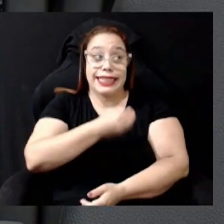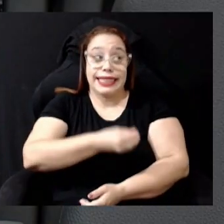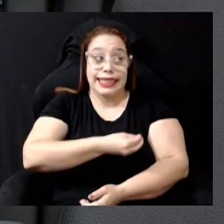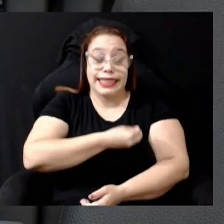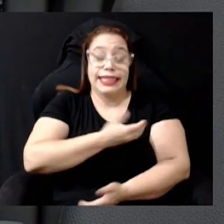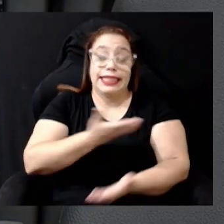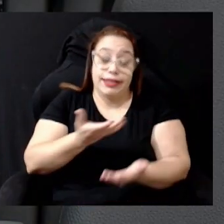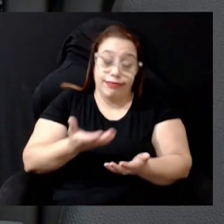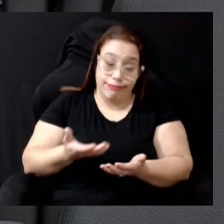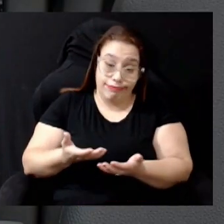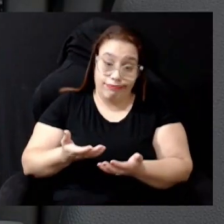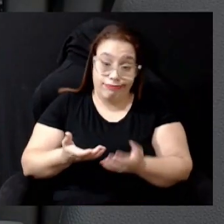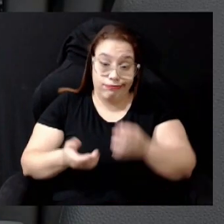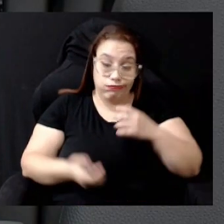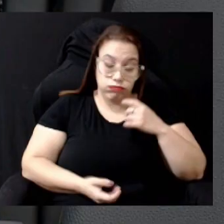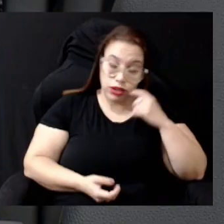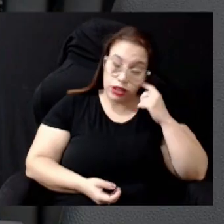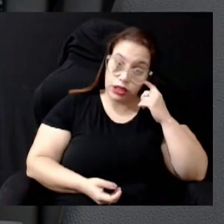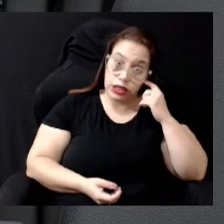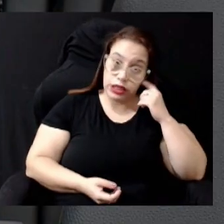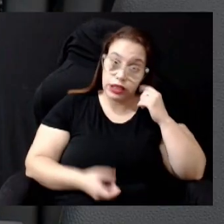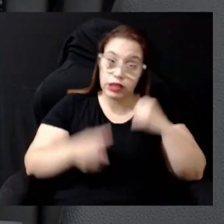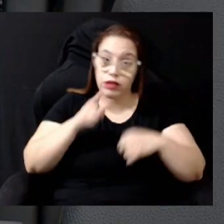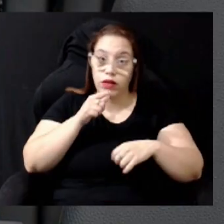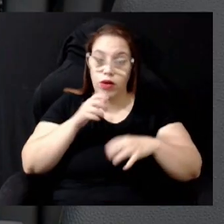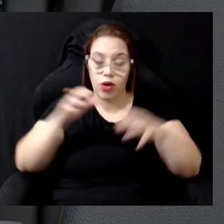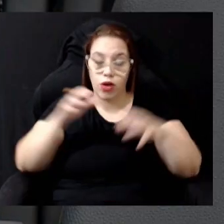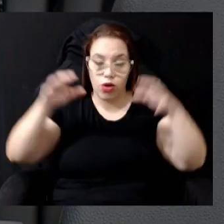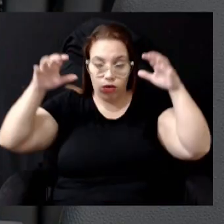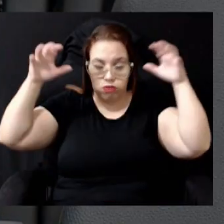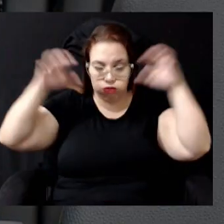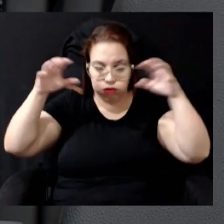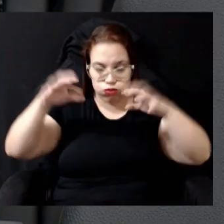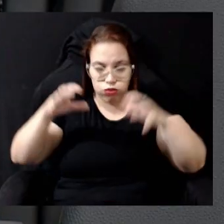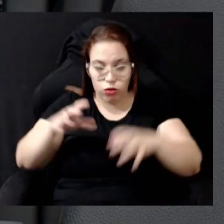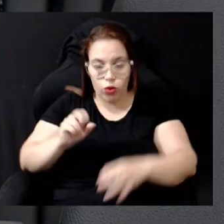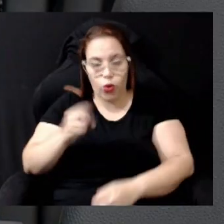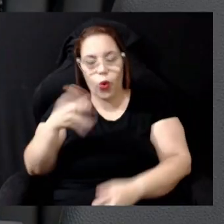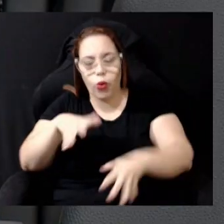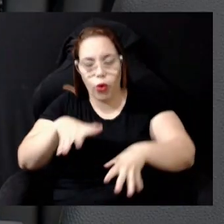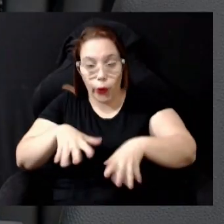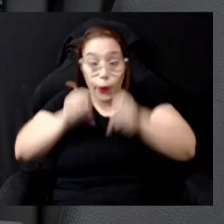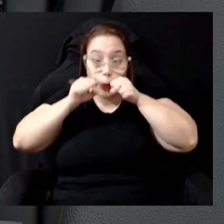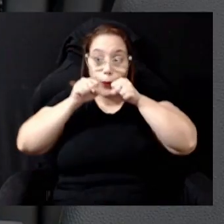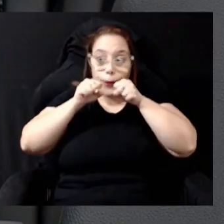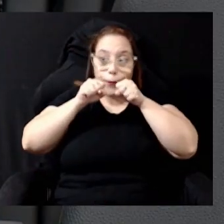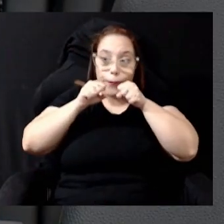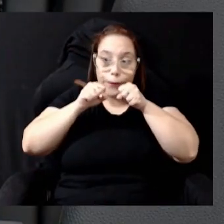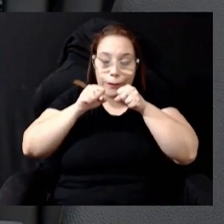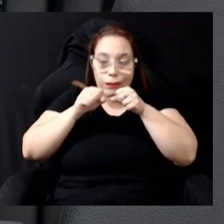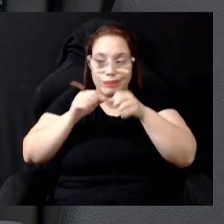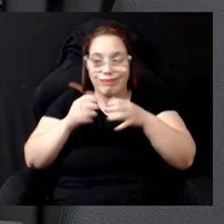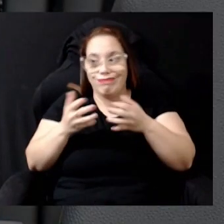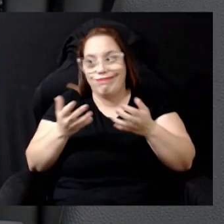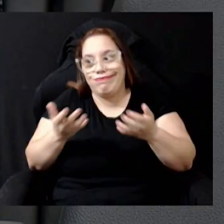chuvas torrenciais ou secas prolongadas e não dá para a gente fugir disso. Então, no